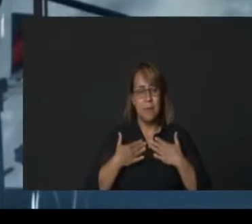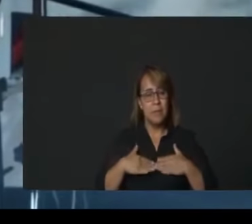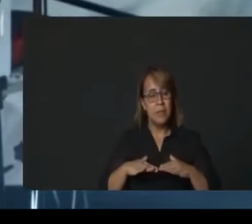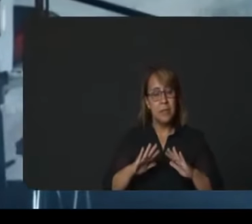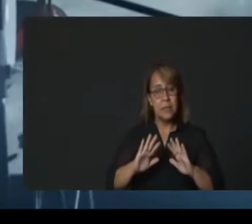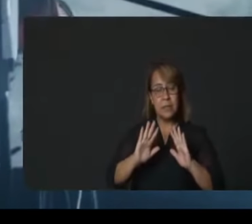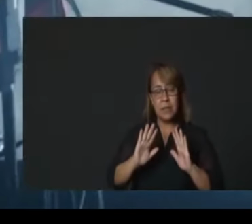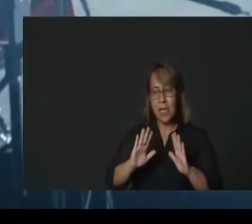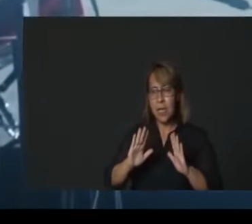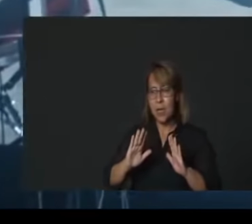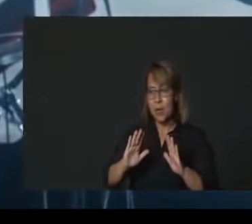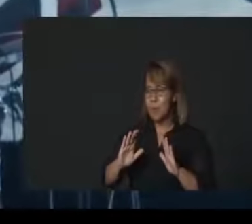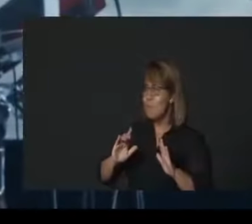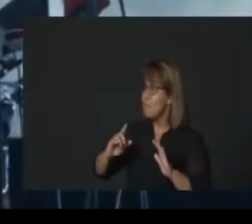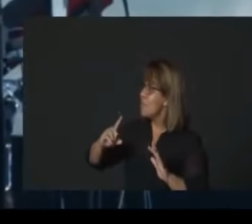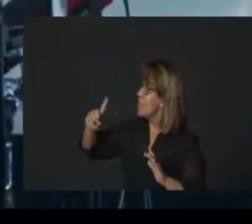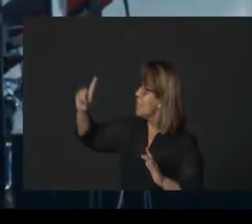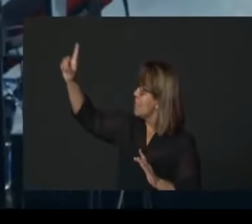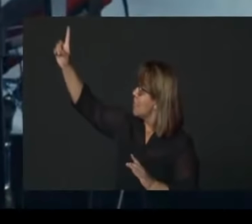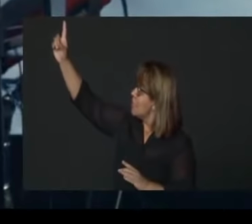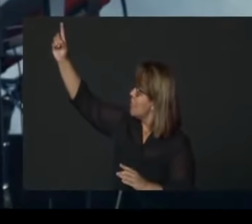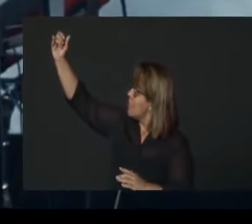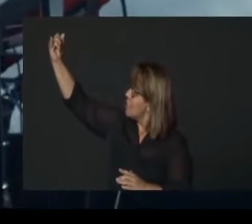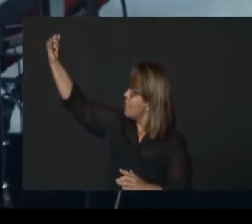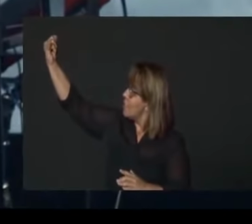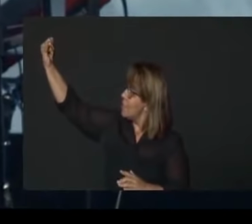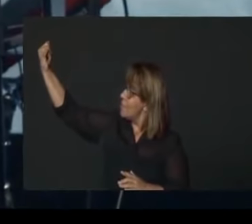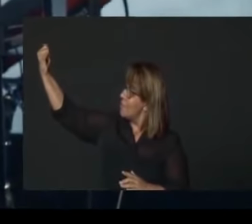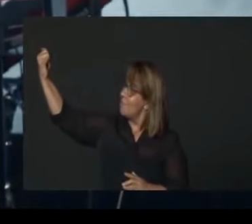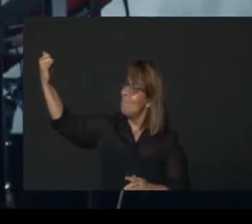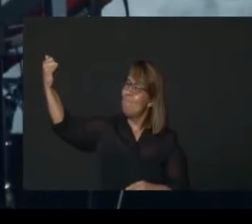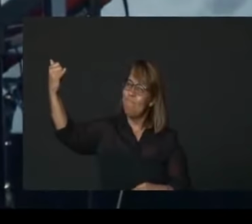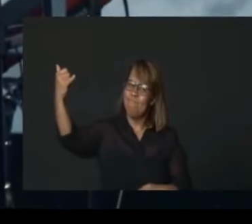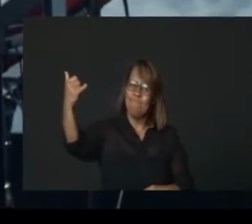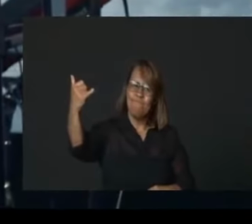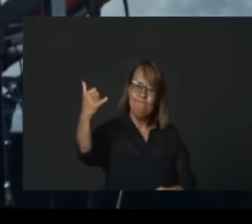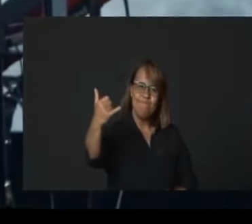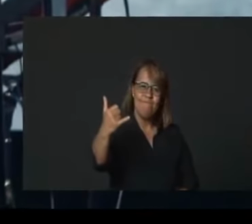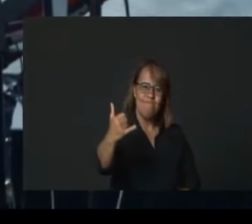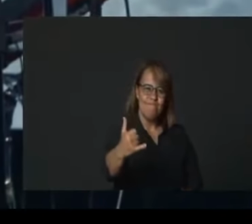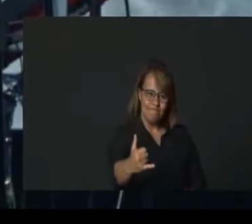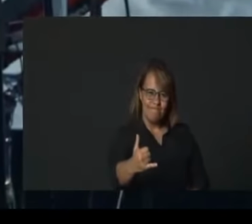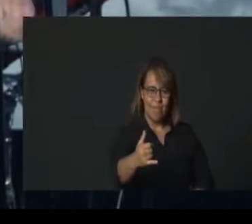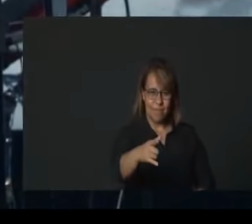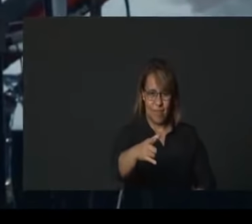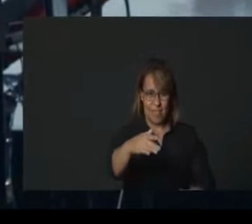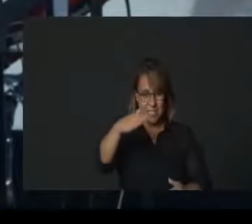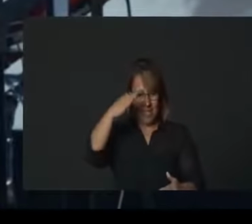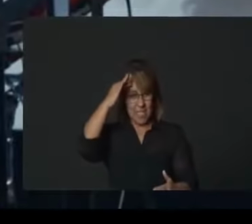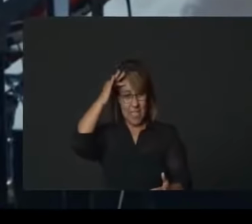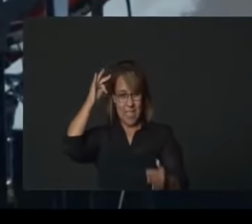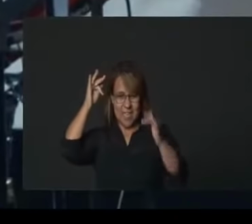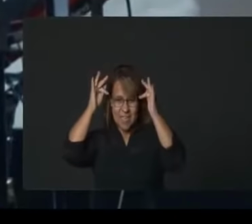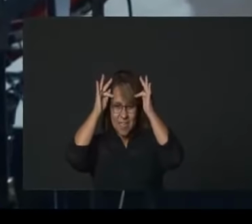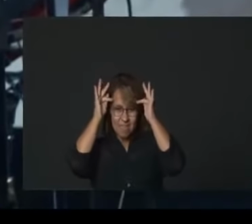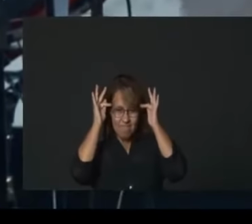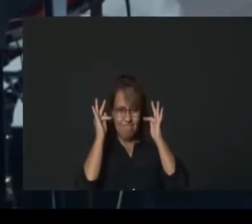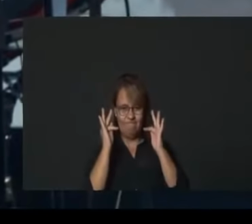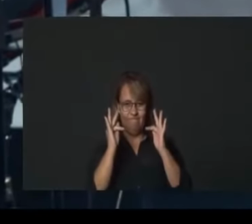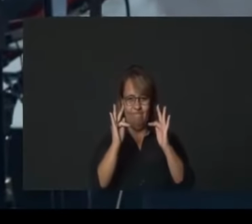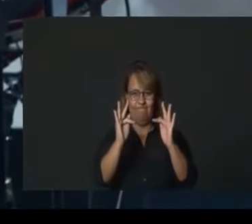que vem de cima. Mantenha calma e confia, eu